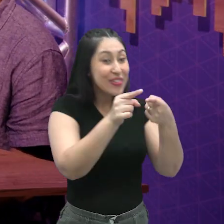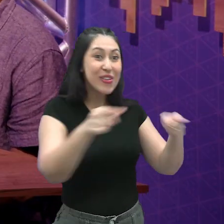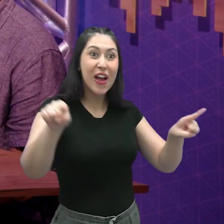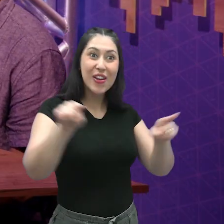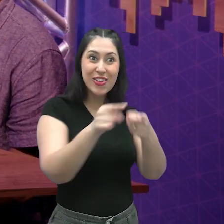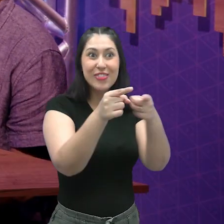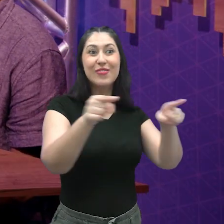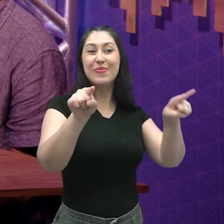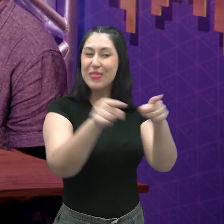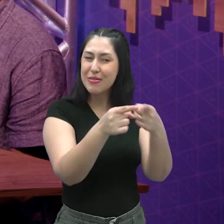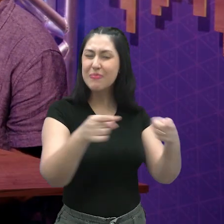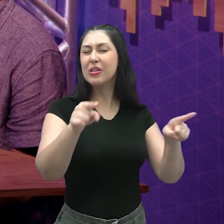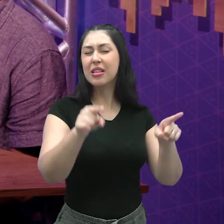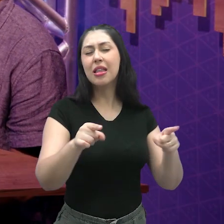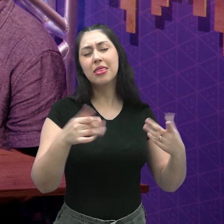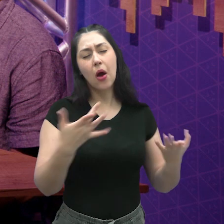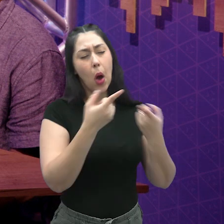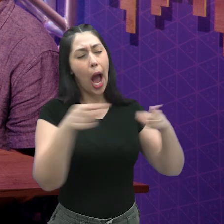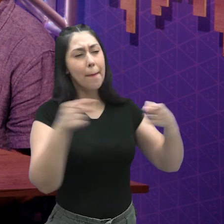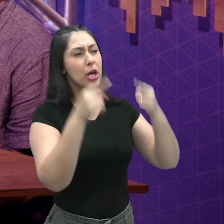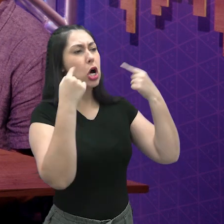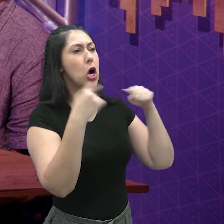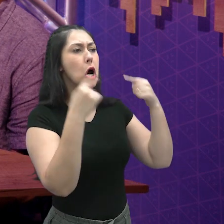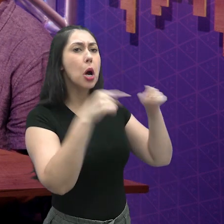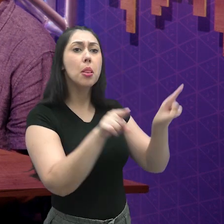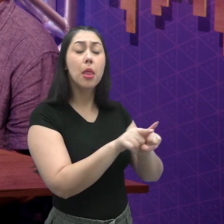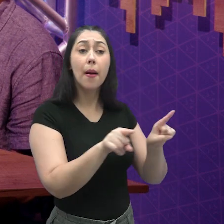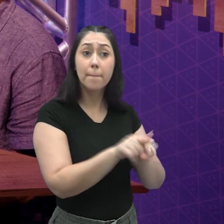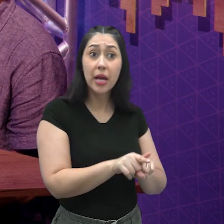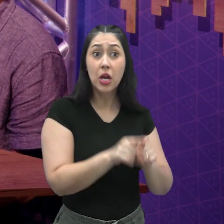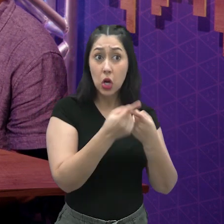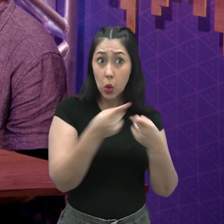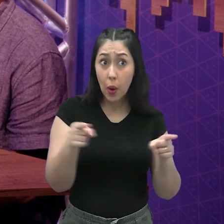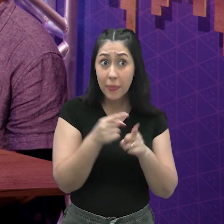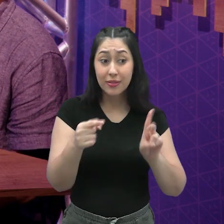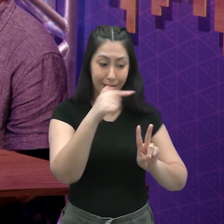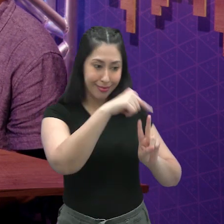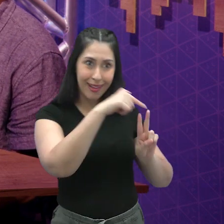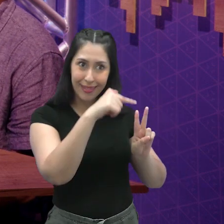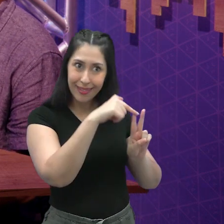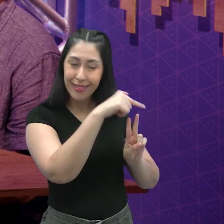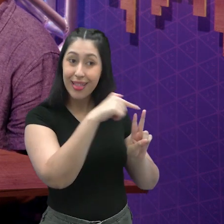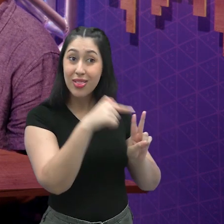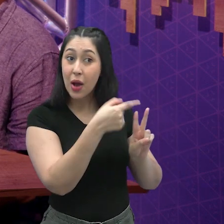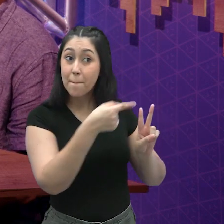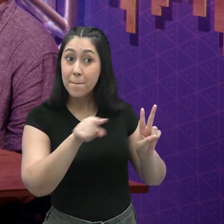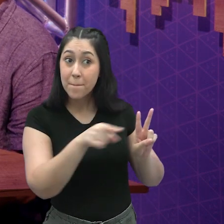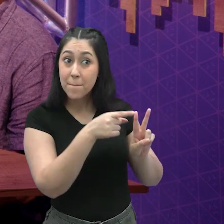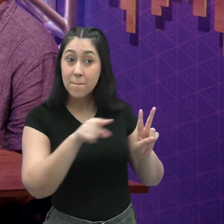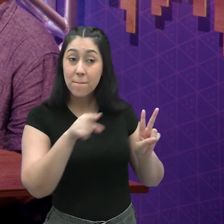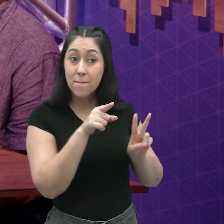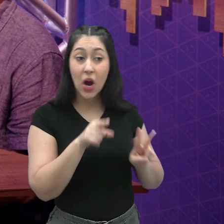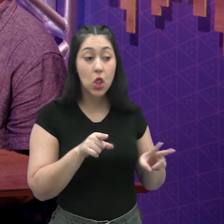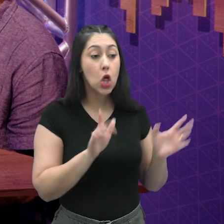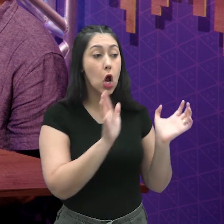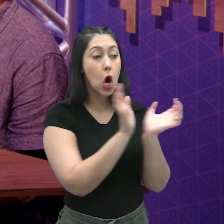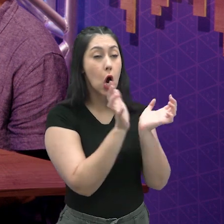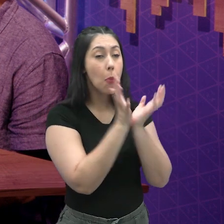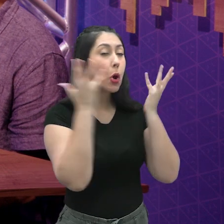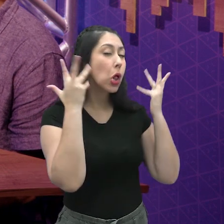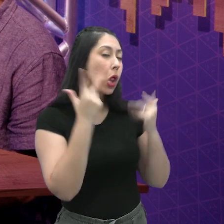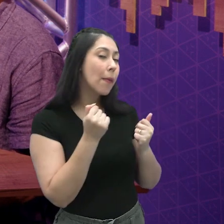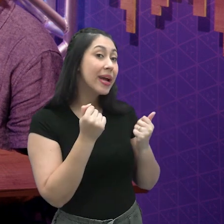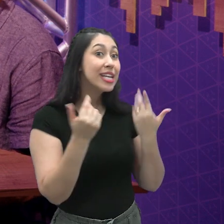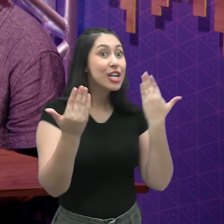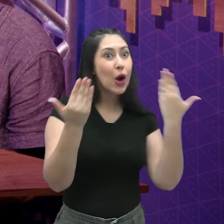sertaneja surge nesse contexto de crítica, inclusive com uma música do Alvarenga e Ranchinho, que foi a canção Liga dos Bichos, que